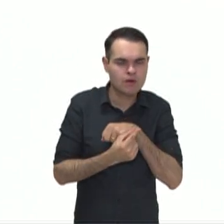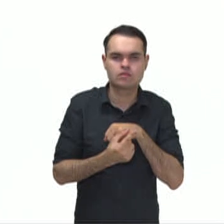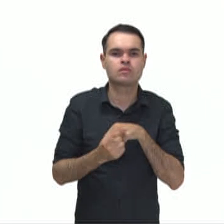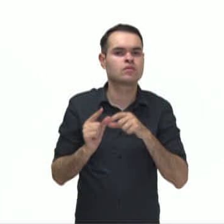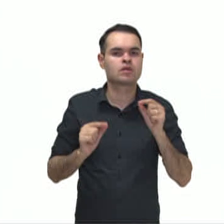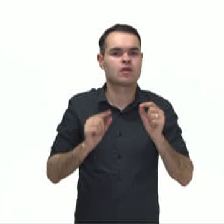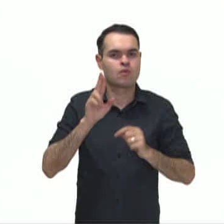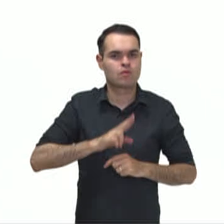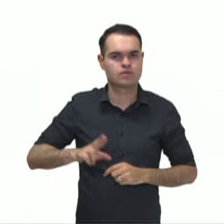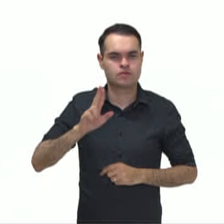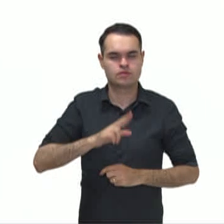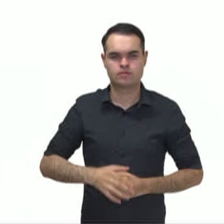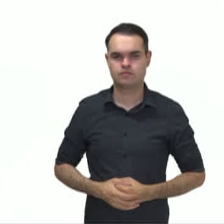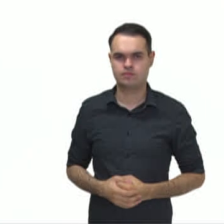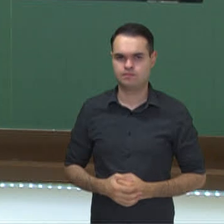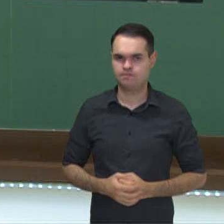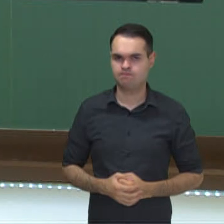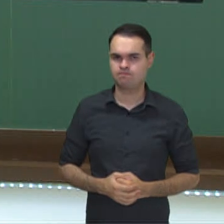utilizados.